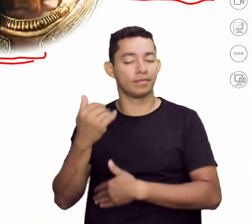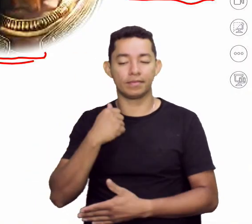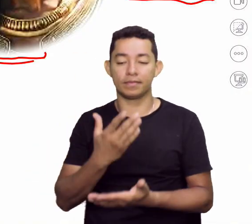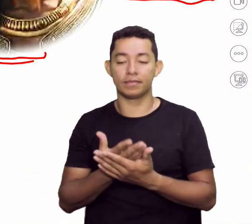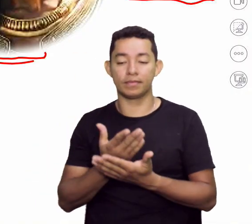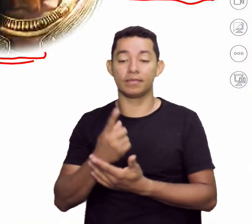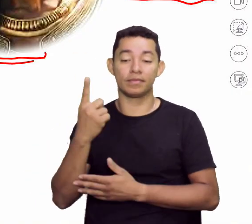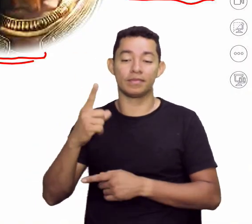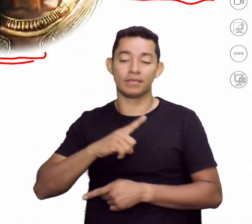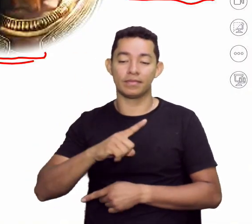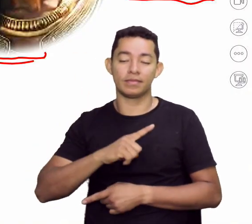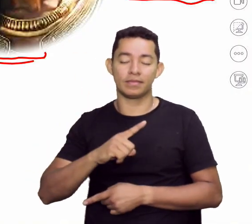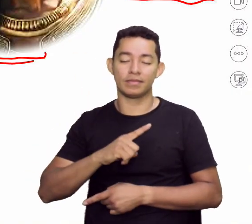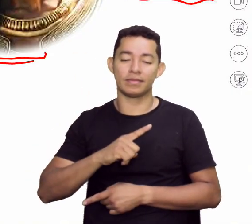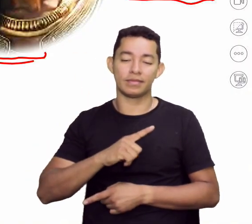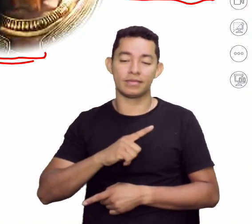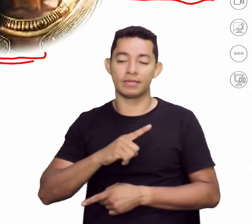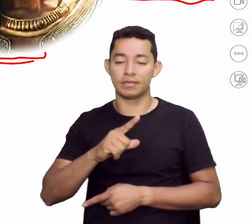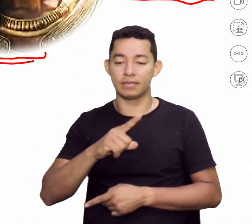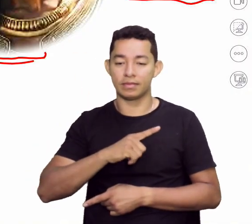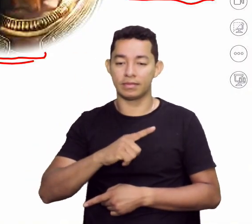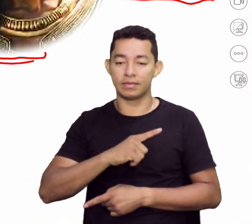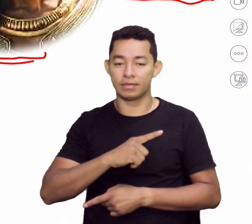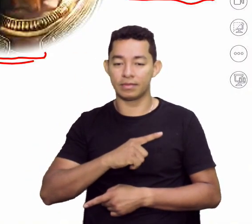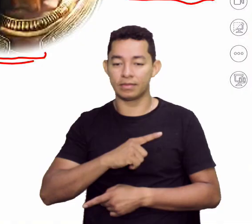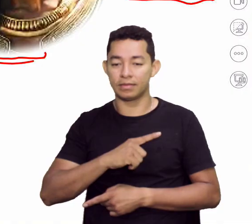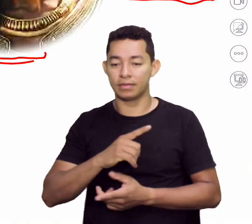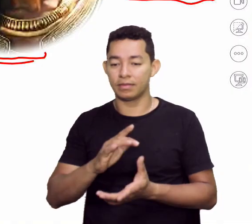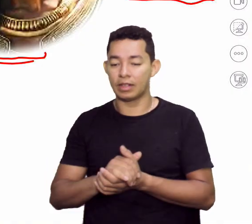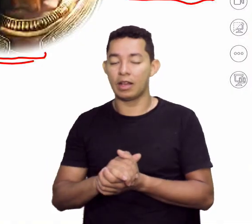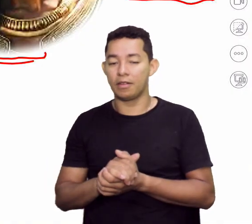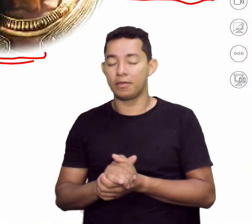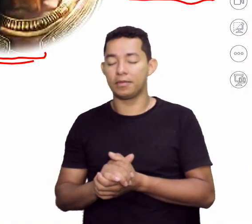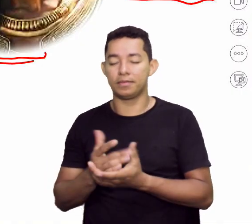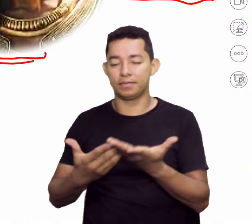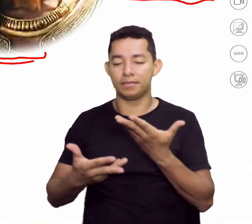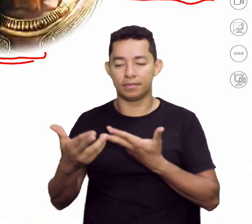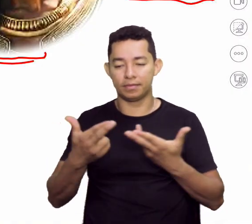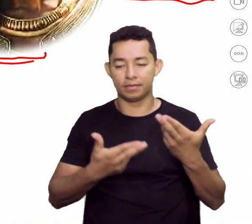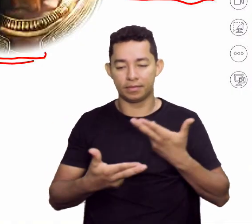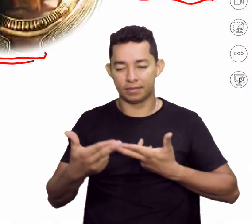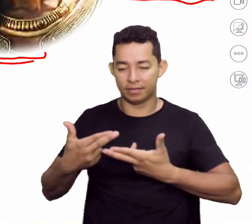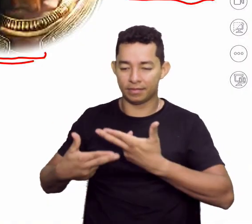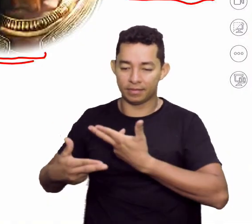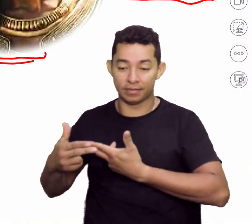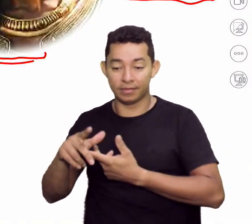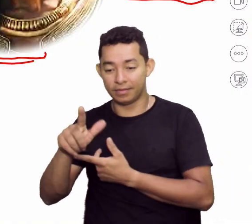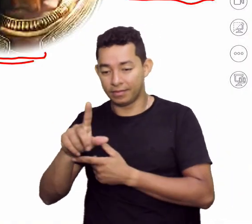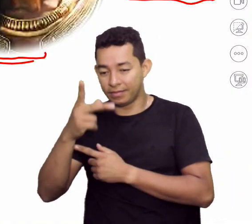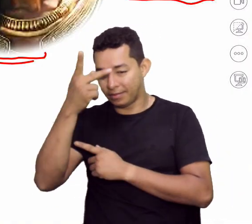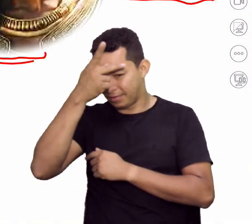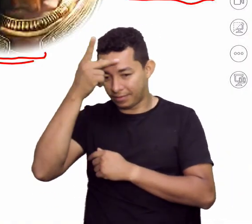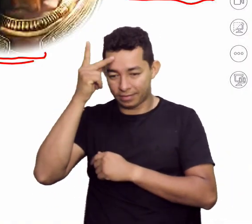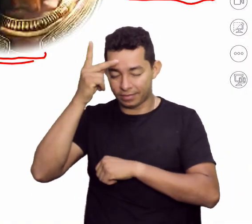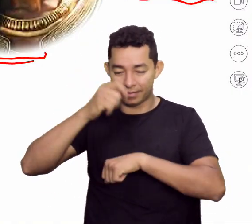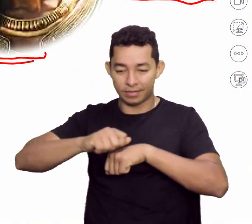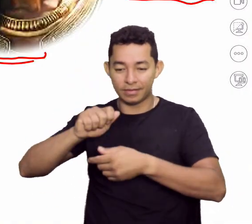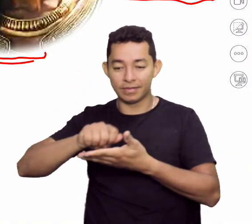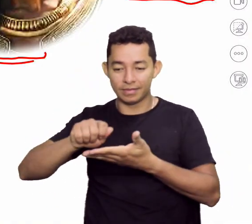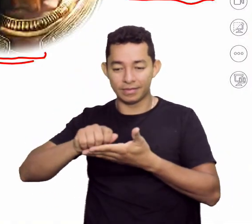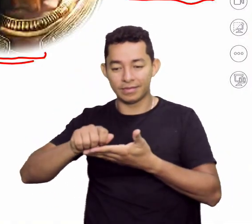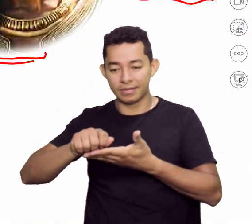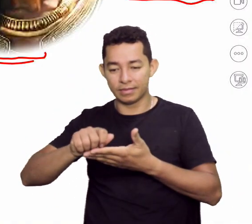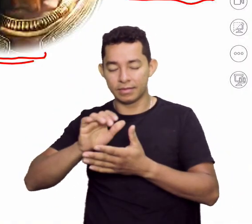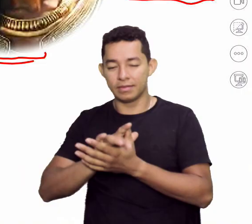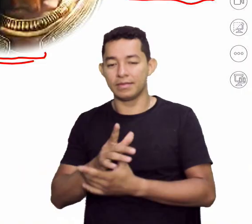ela teve um caso com o ator que fazia lá o protagonista, e enfim, depois eu conto